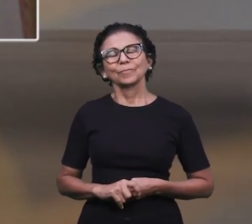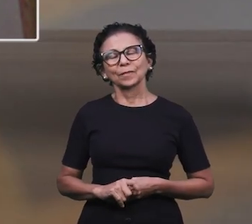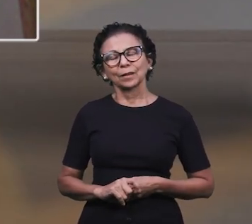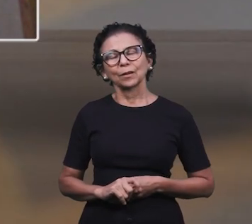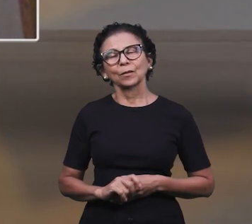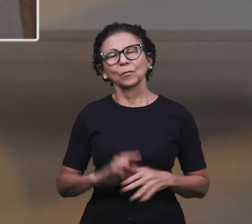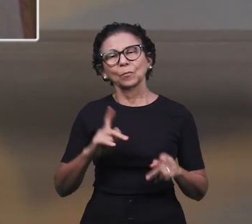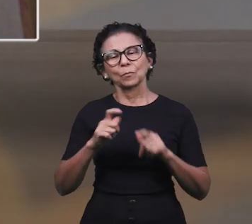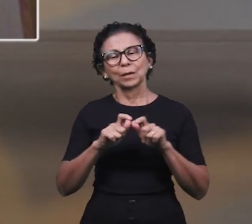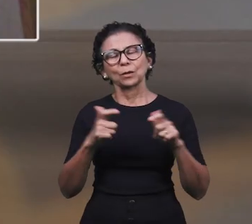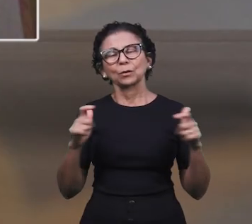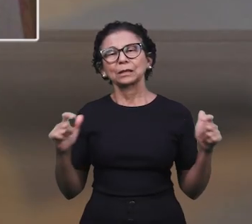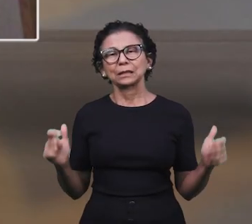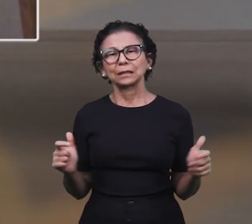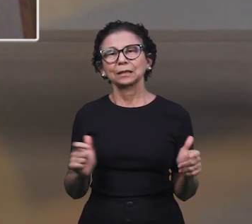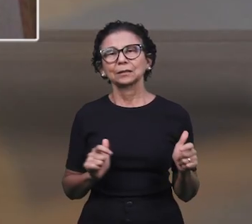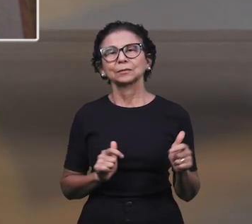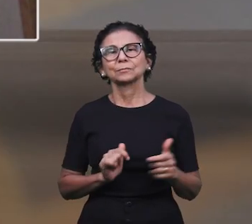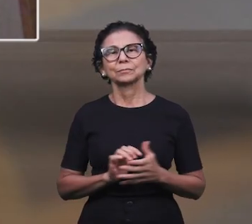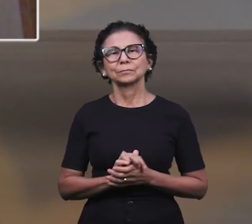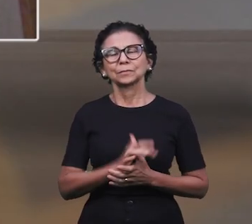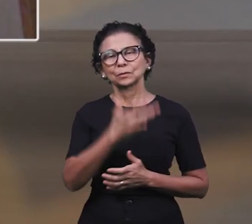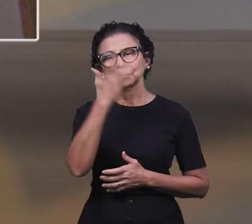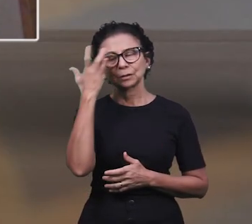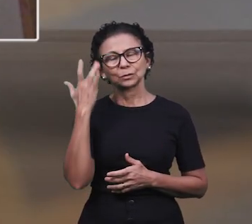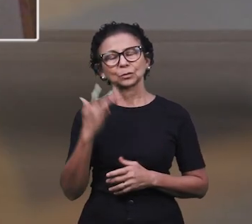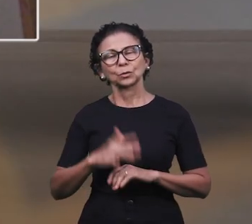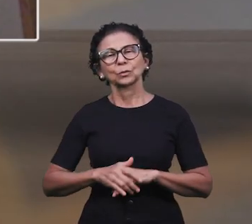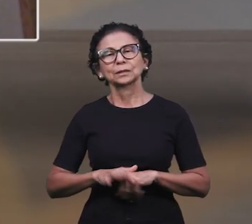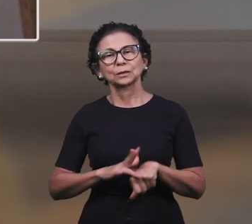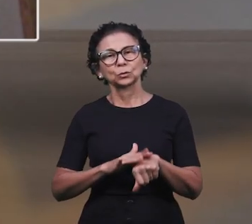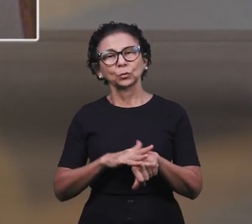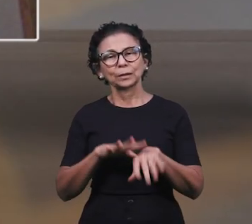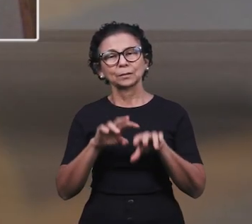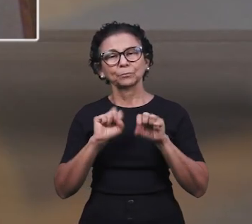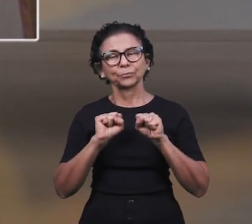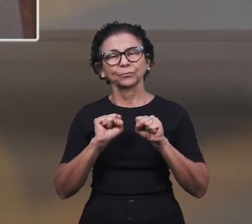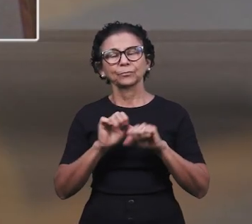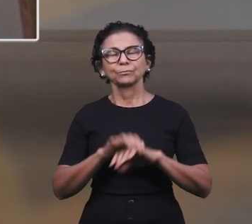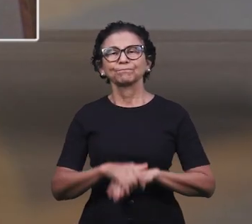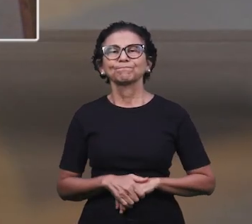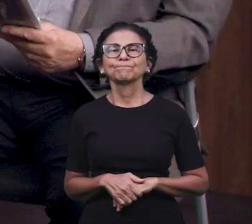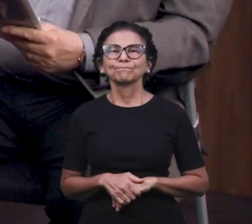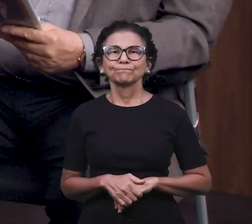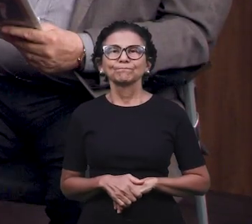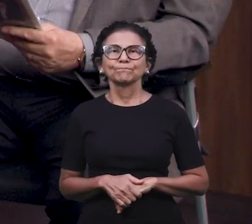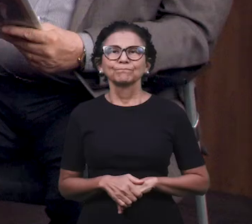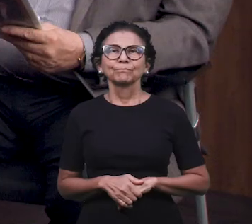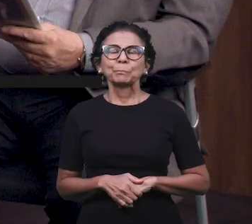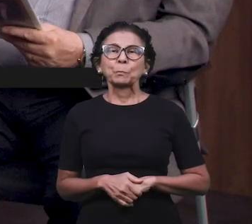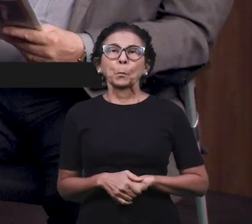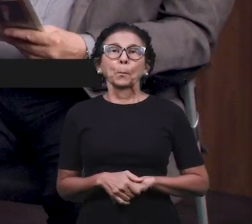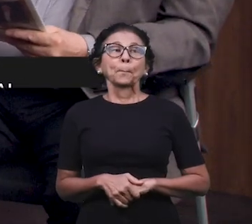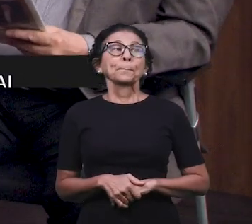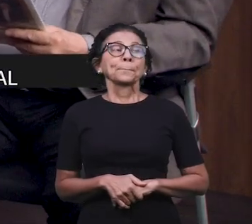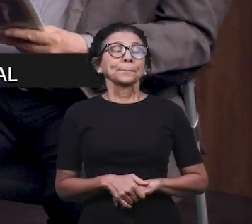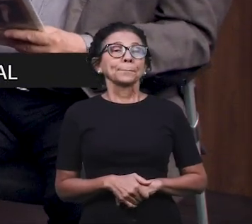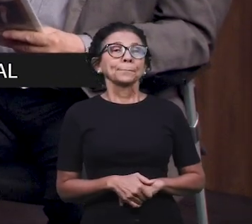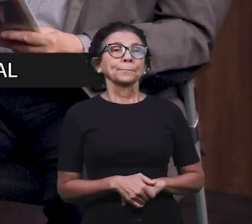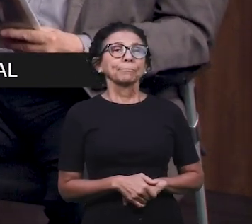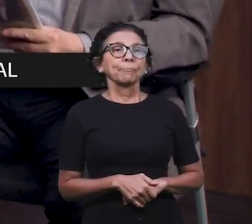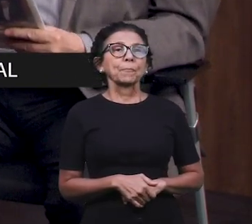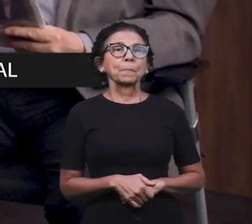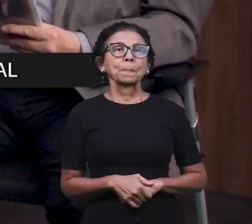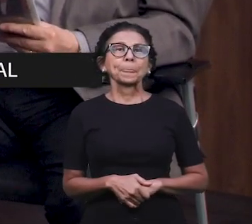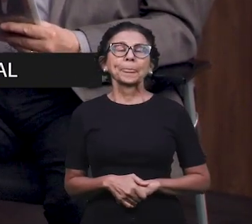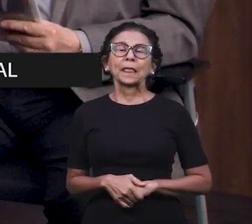de pessoas que são acometidas por essas doenças que nós citamos. Então tem muita a falta